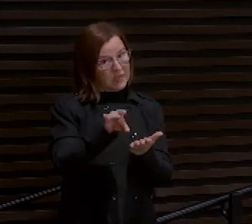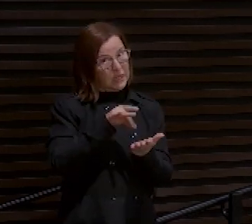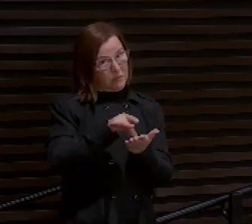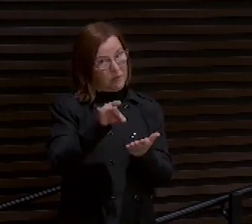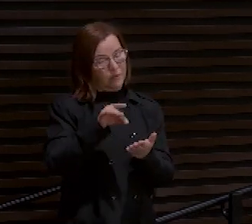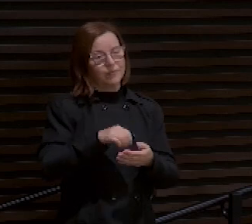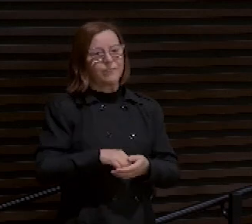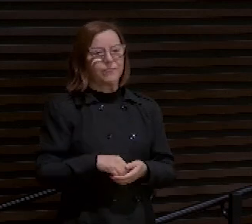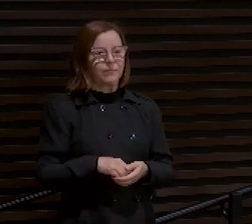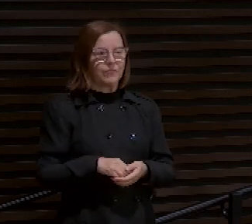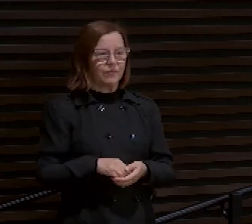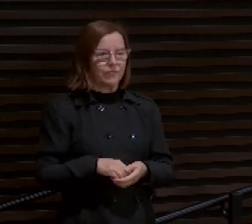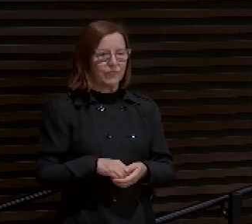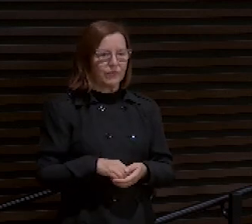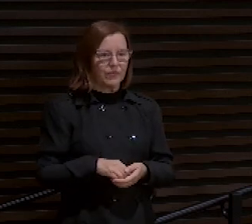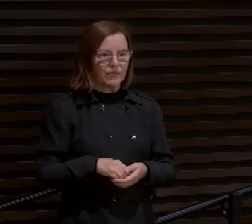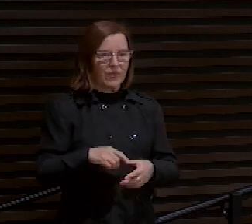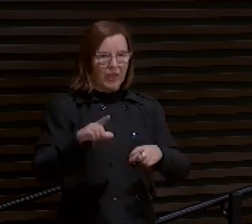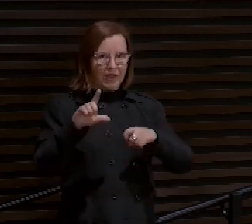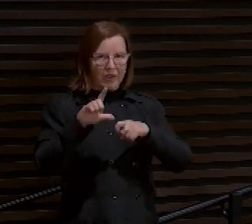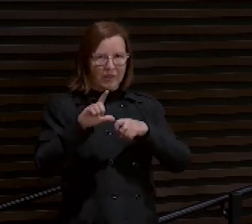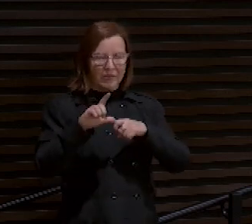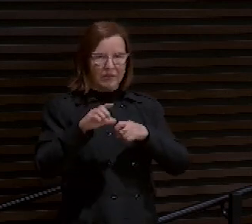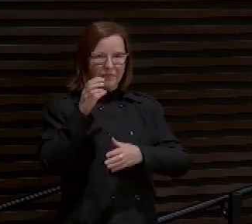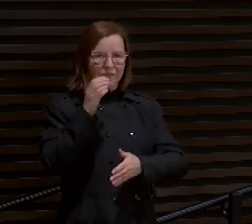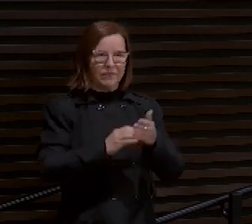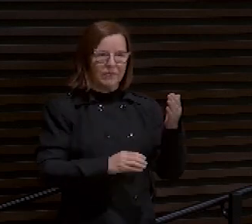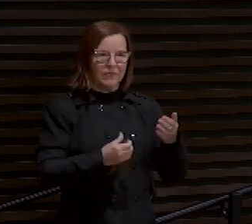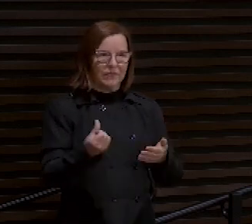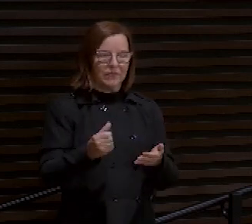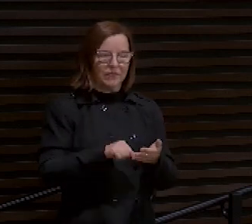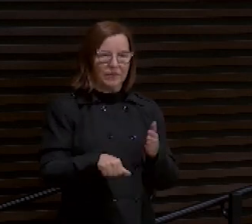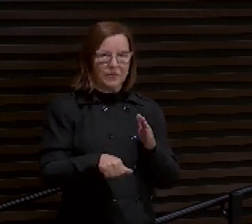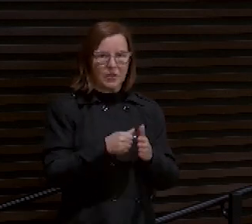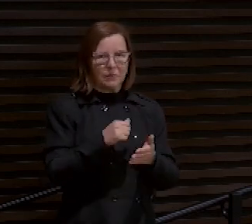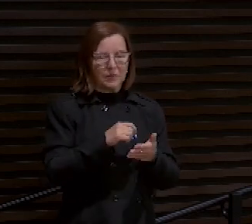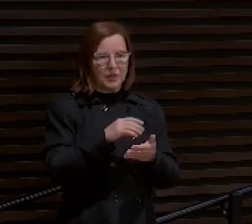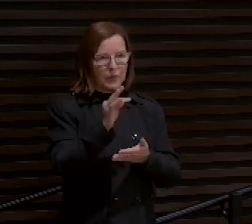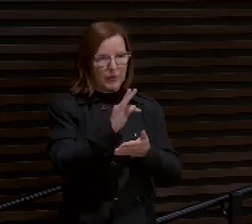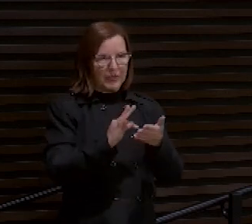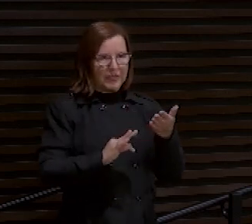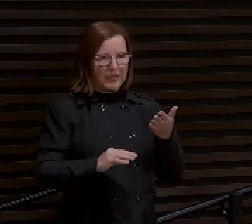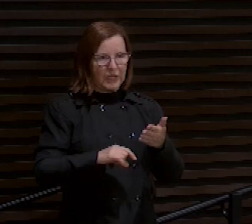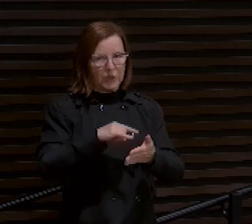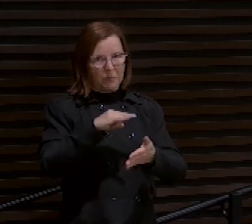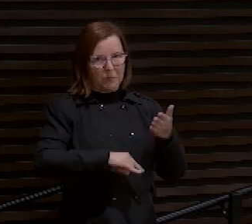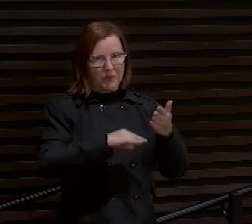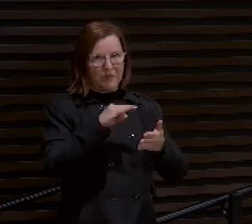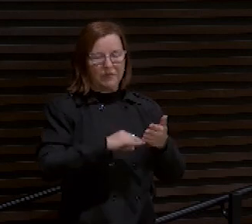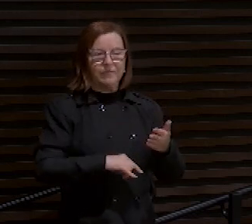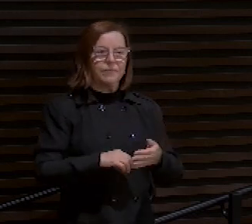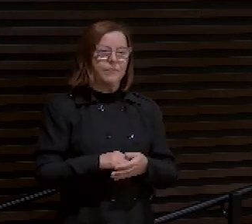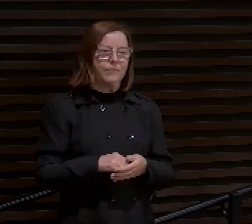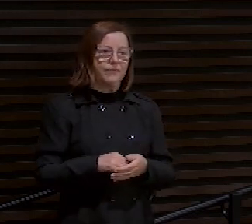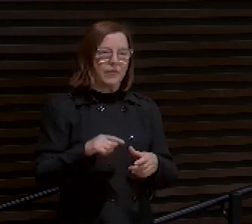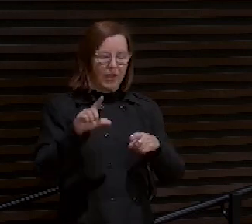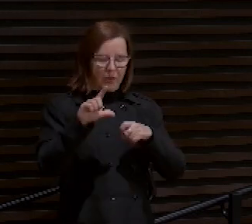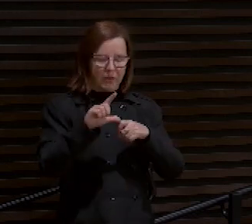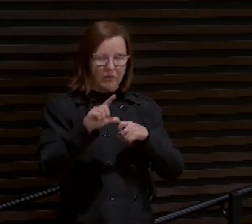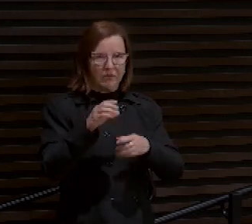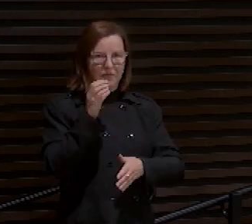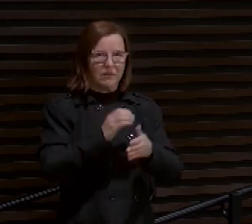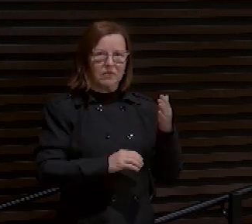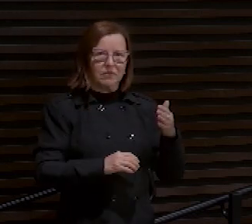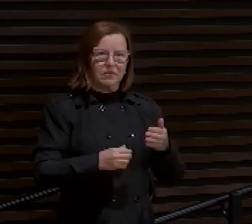Gostaria que os irmãos abrissem Lucas capítulo 6. É o primeiro texto aí também do nosso boletim, logo em cima. Lucas capítulo